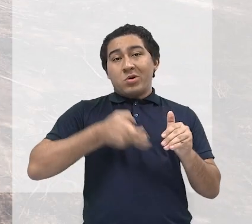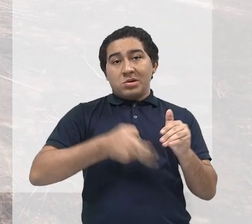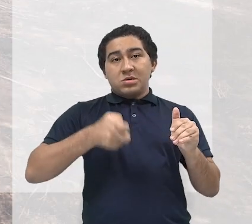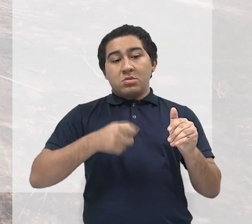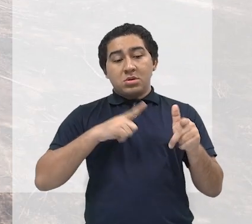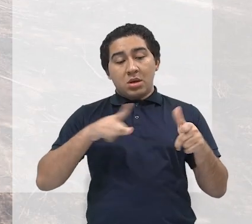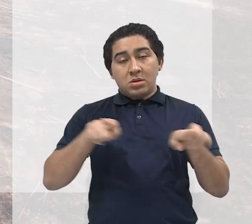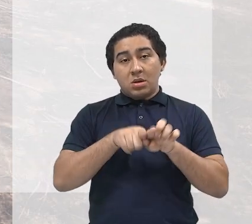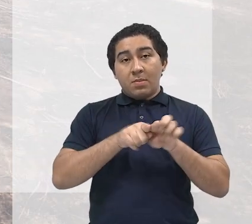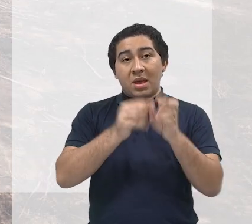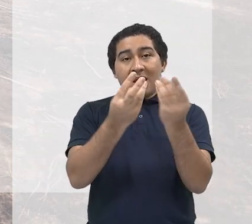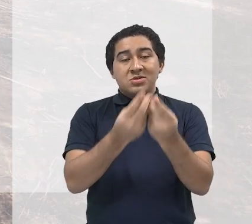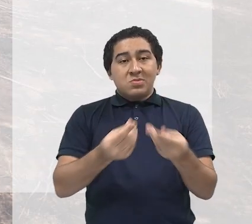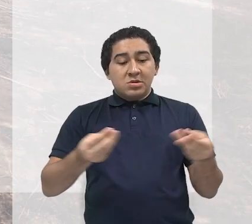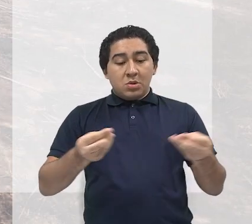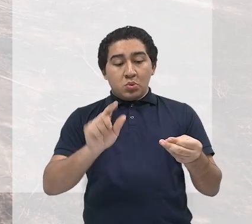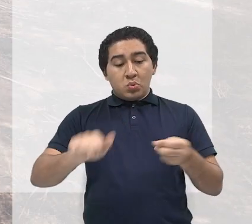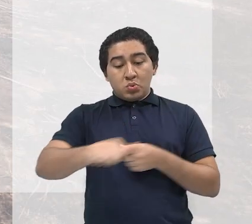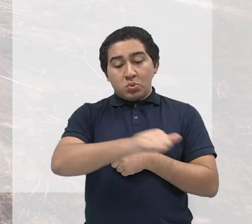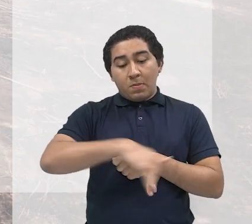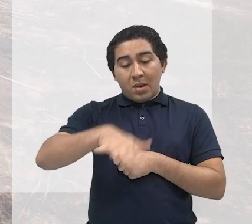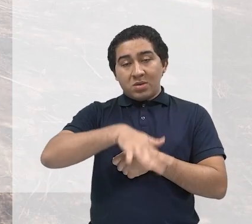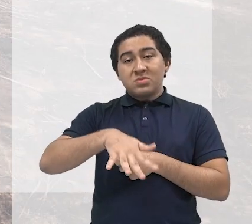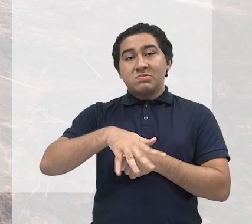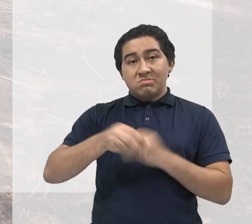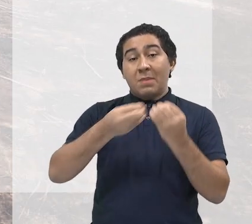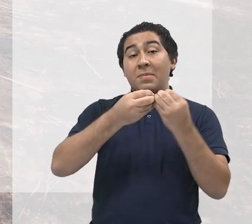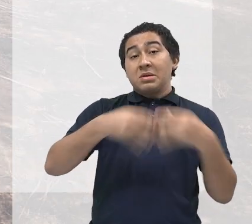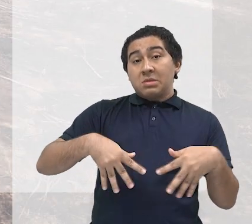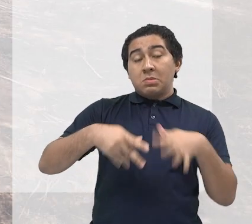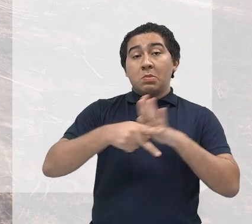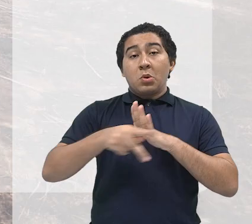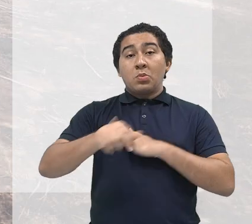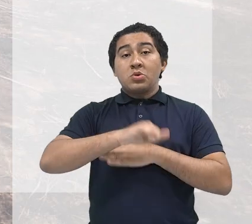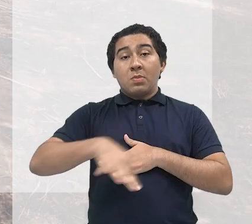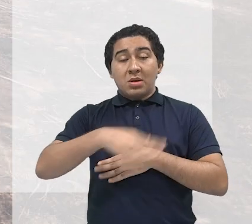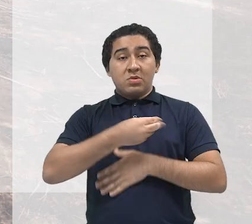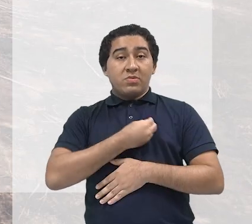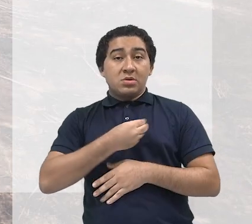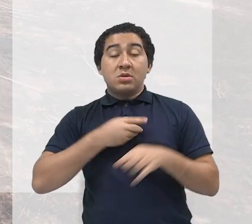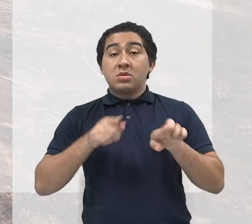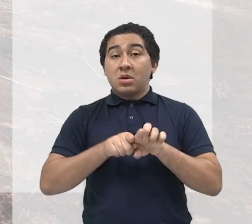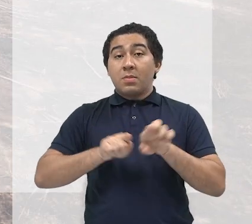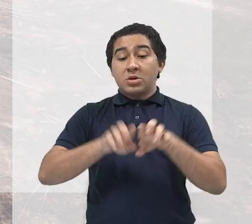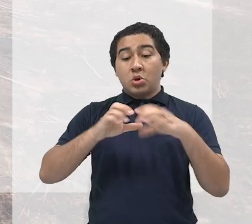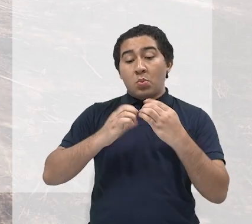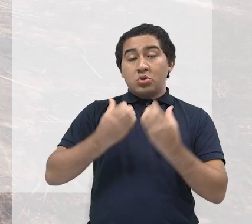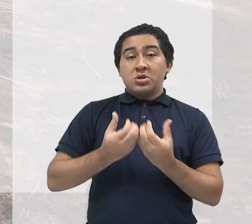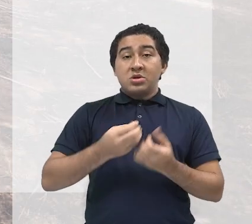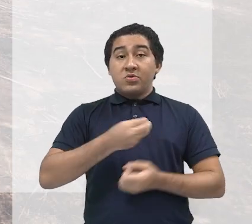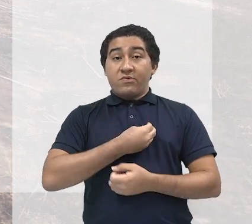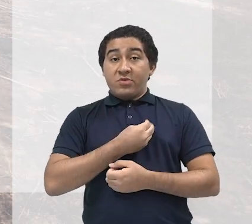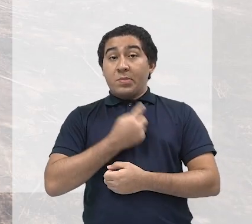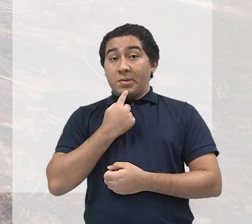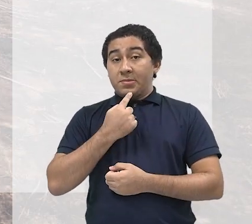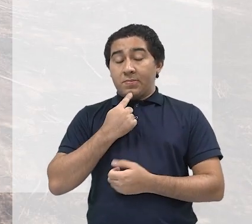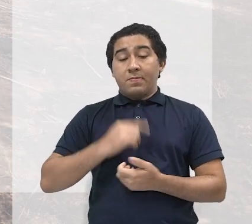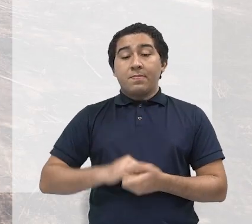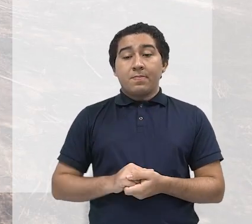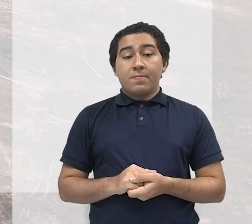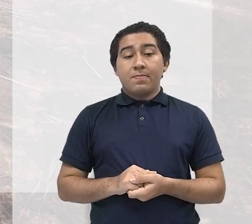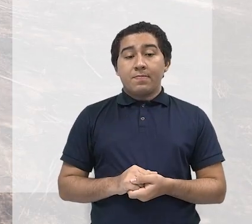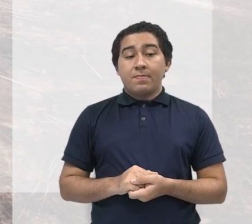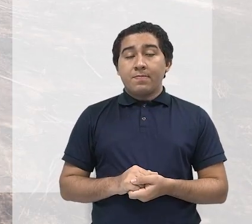e à degradação ambiental, impactando os meios de subsistência e a qualidade de vida das comunidades locais.